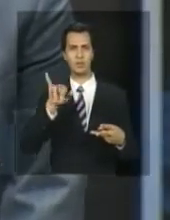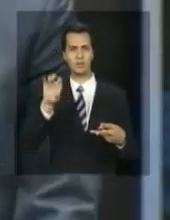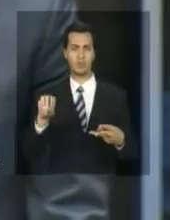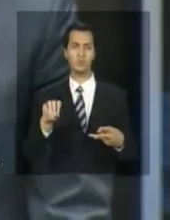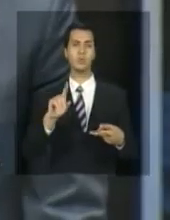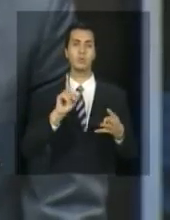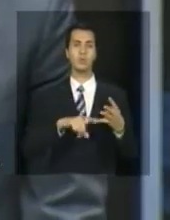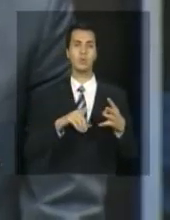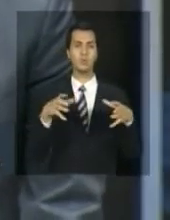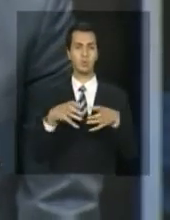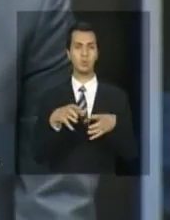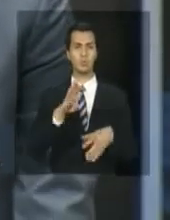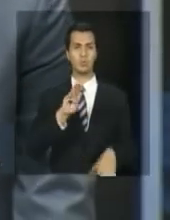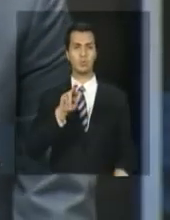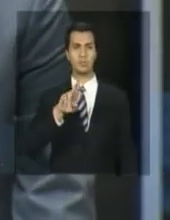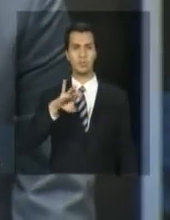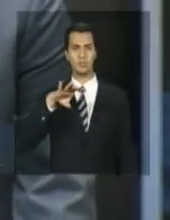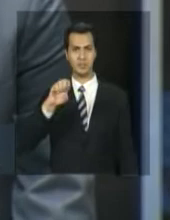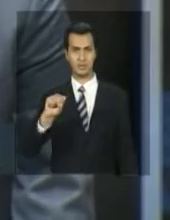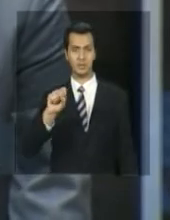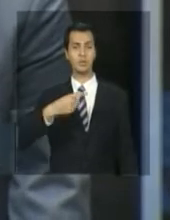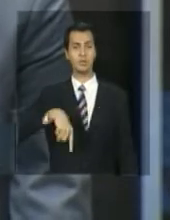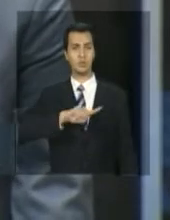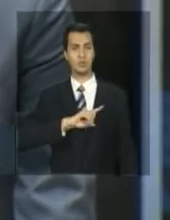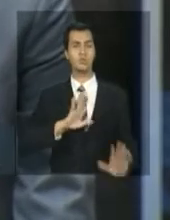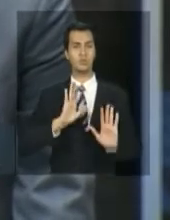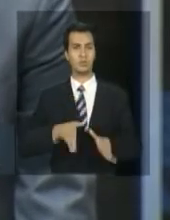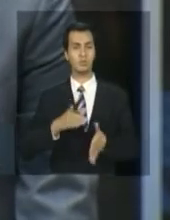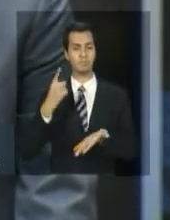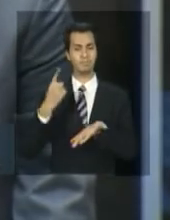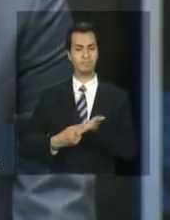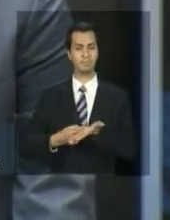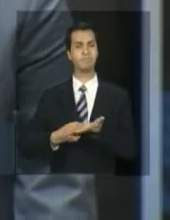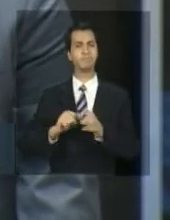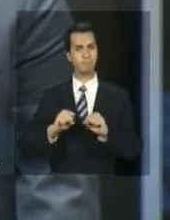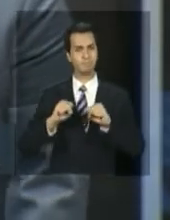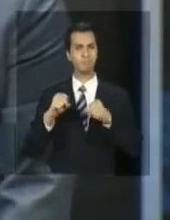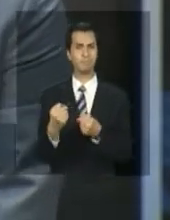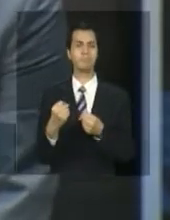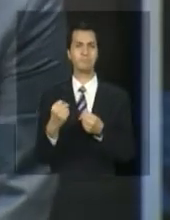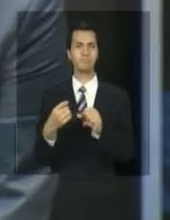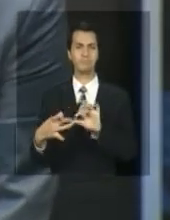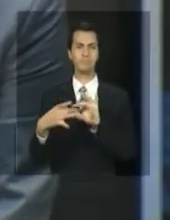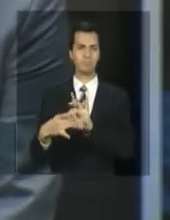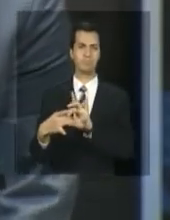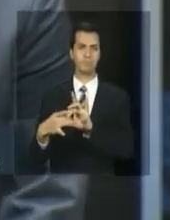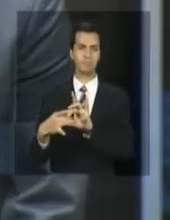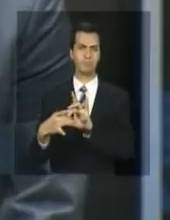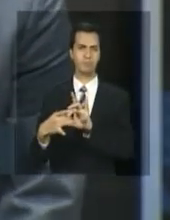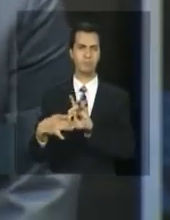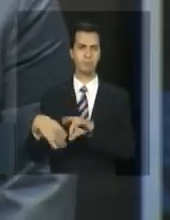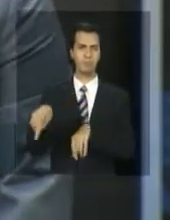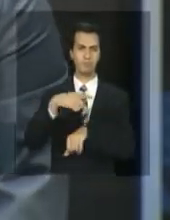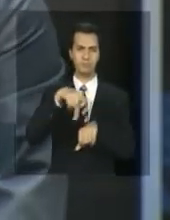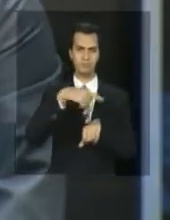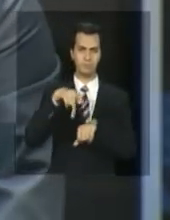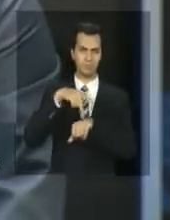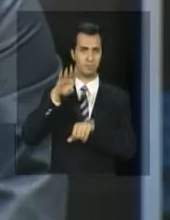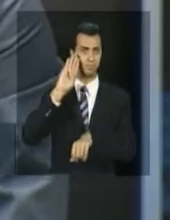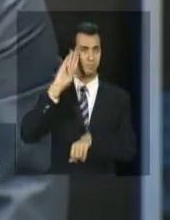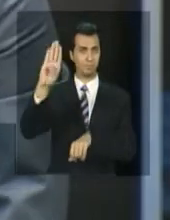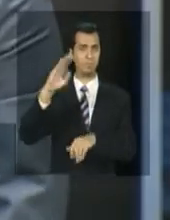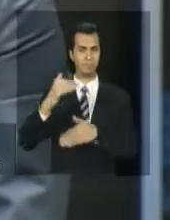Com o grupo BRICS, reforçamos a concertação entre os principais países